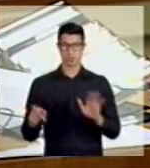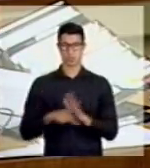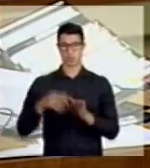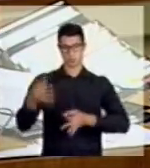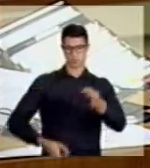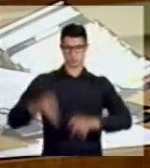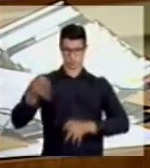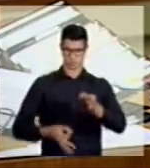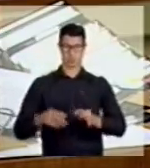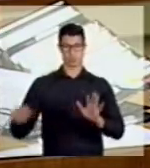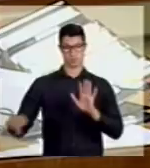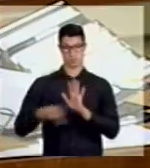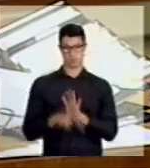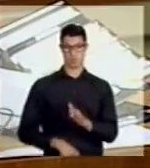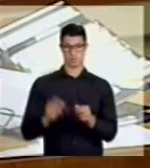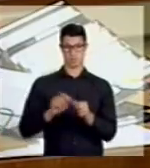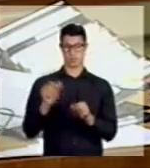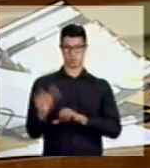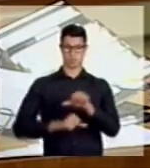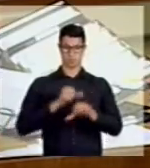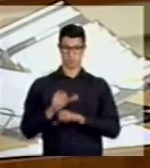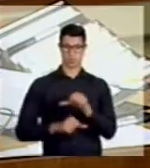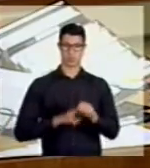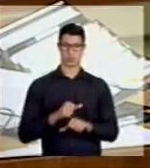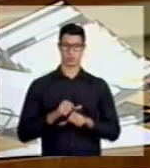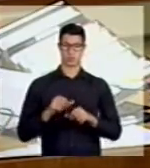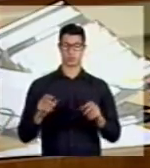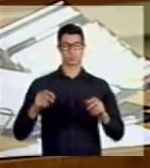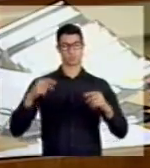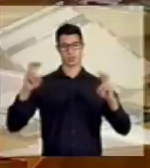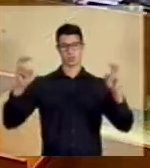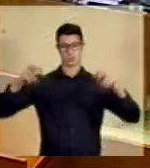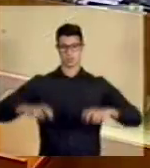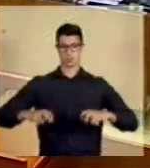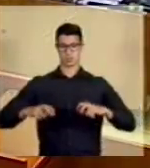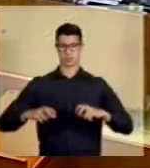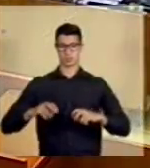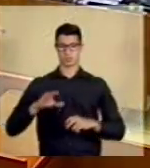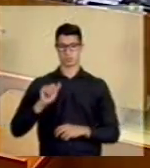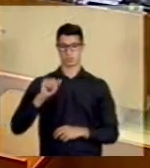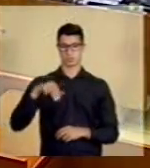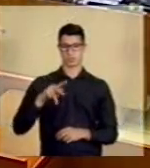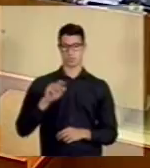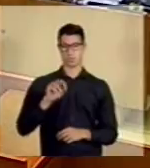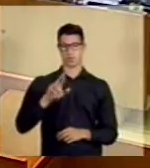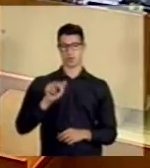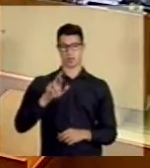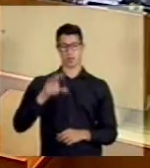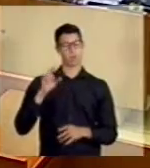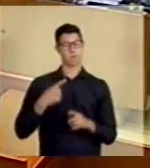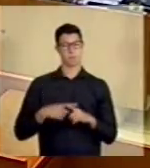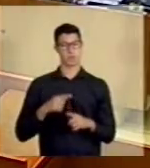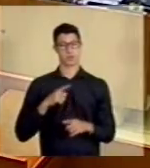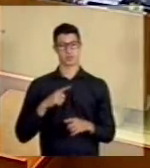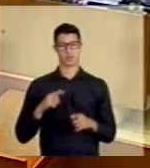Poder Judiciário para fazer alteração nos assentos cartorários. Por que isso? Porque há